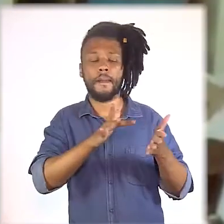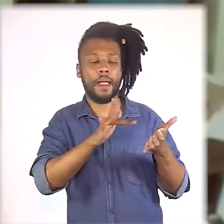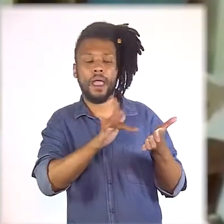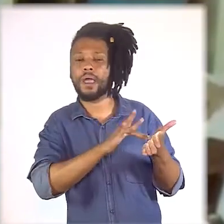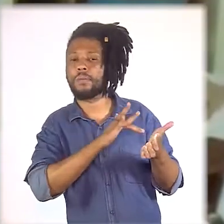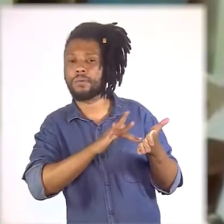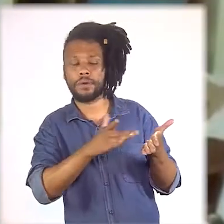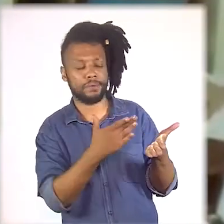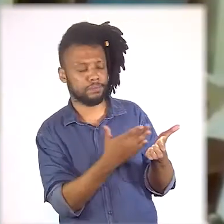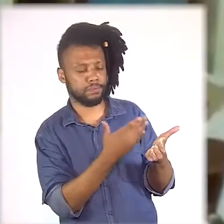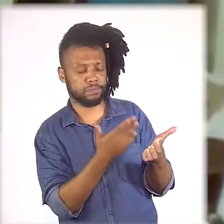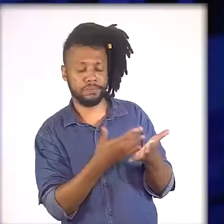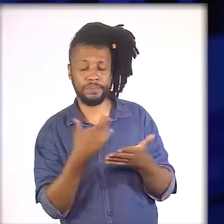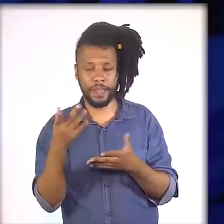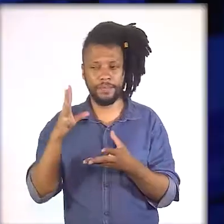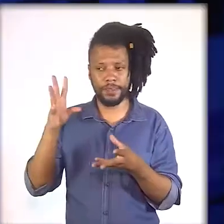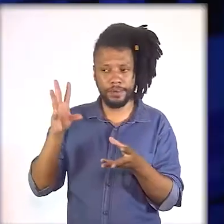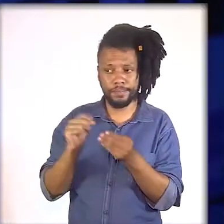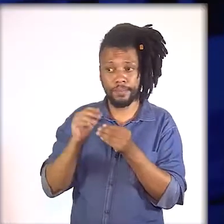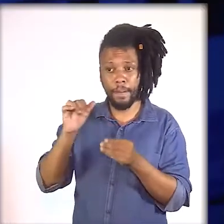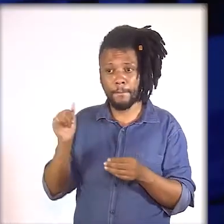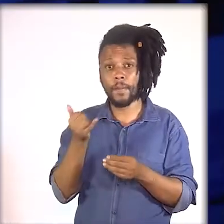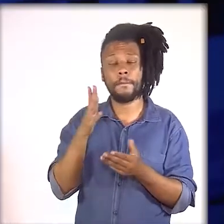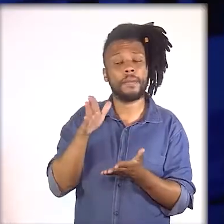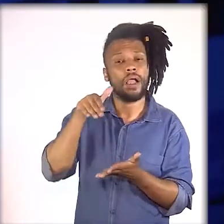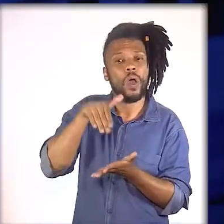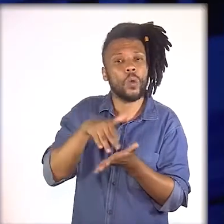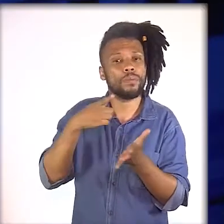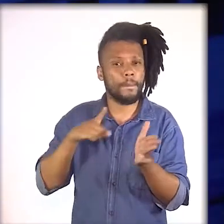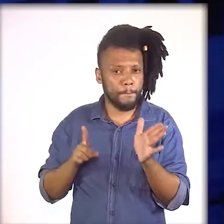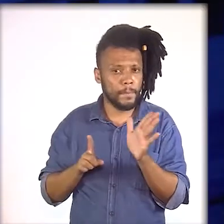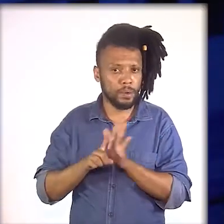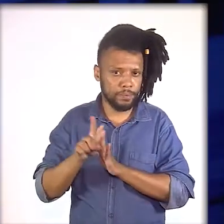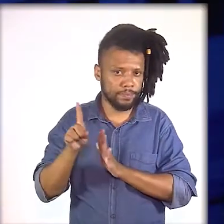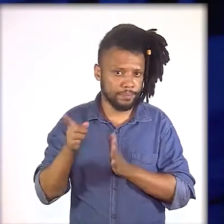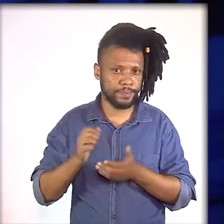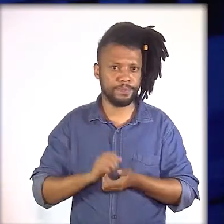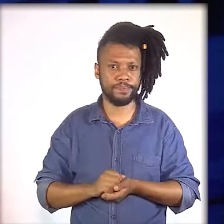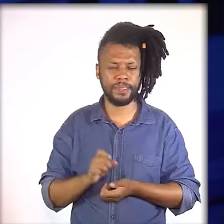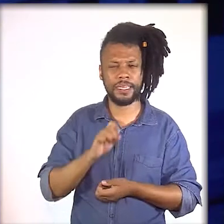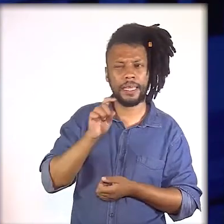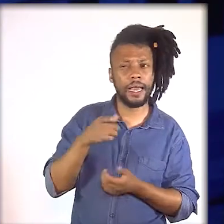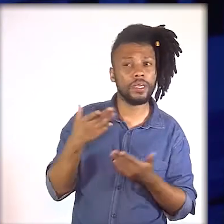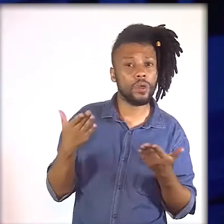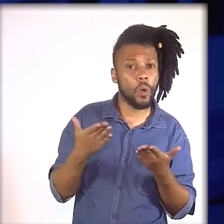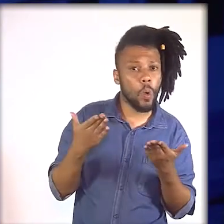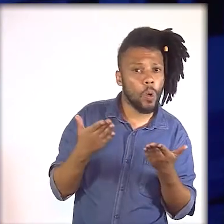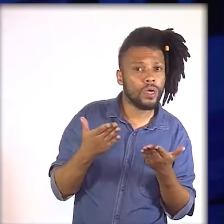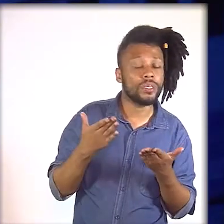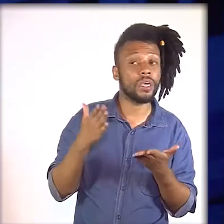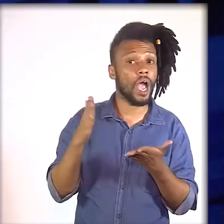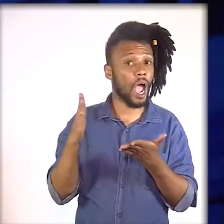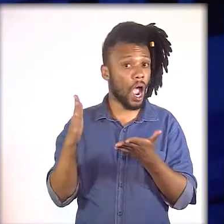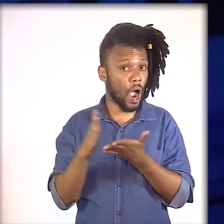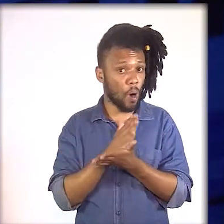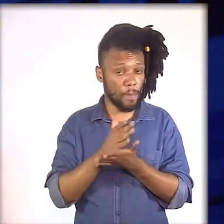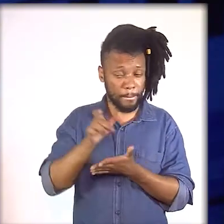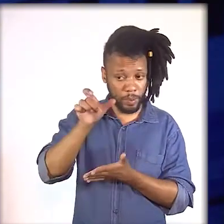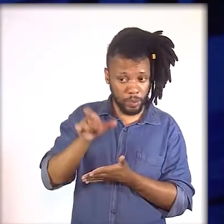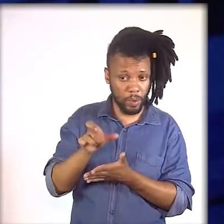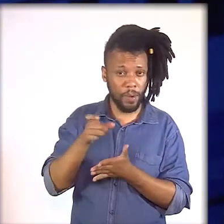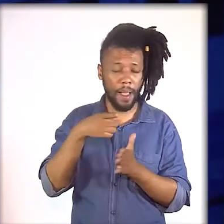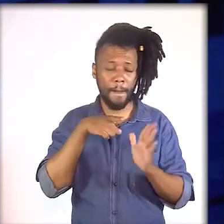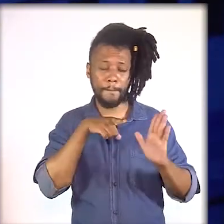e-book, como e-book. Pois você acabou de me dar o gancho para a minha última pergunta, né? Será que hoje em dia alguém